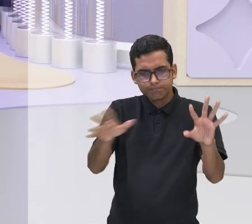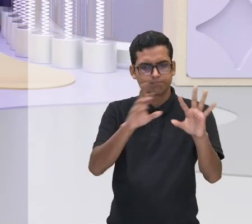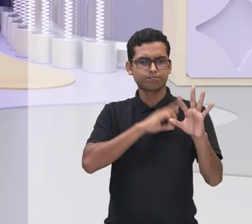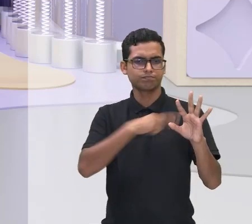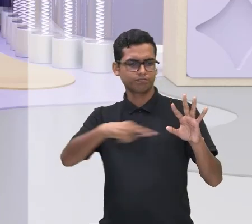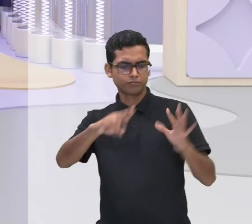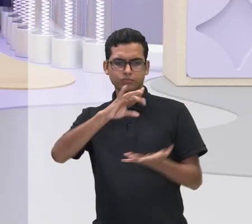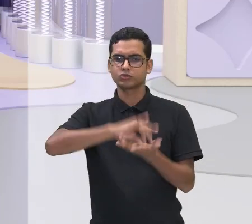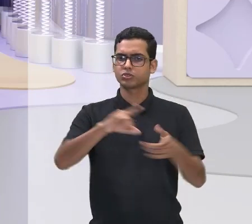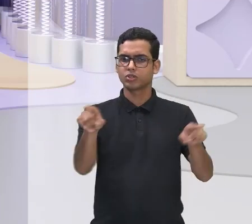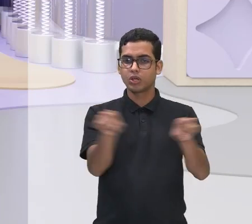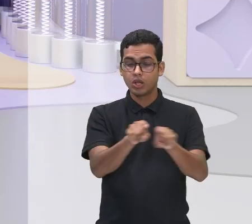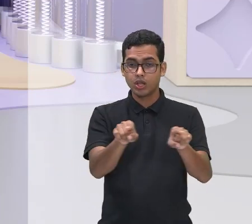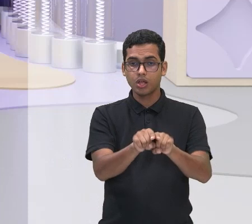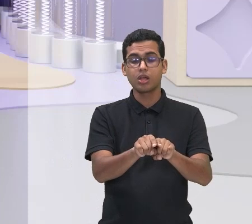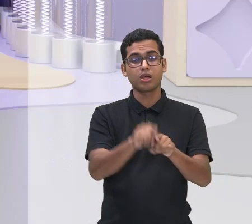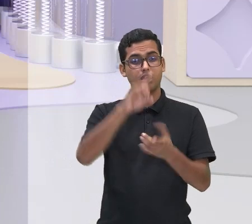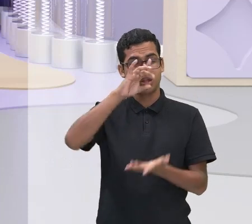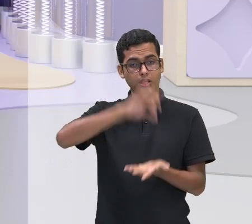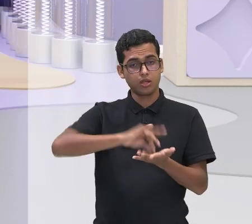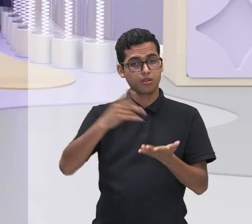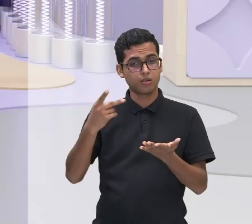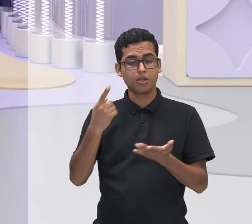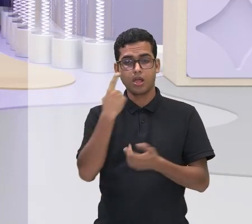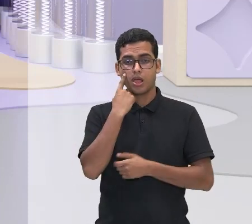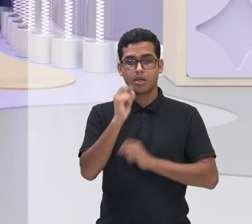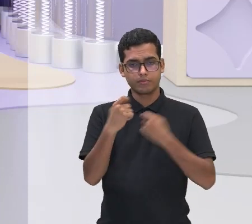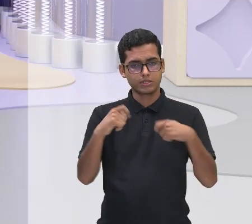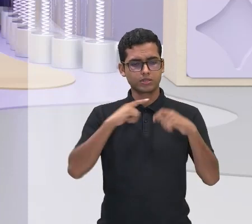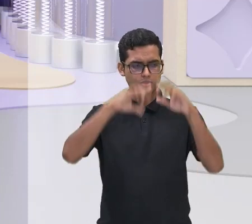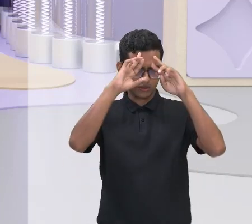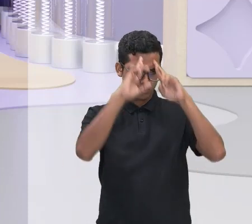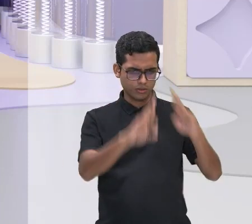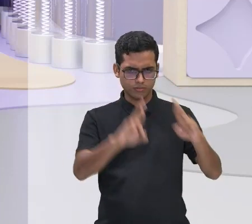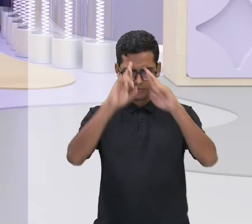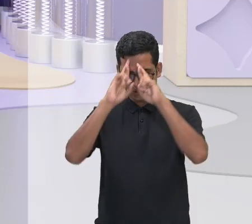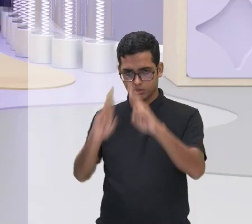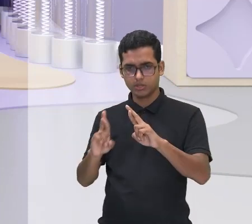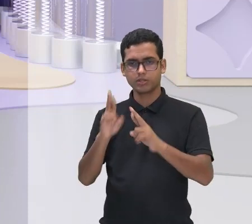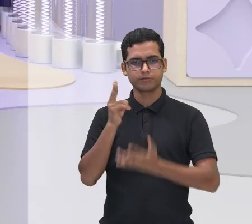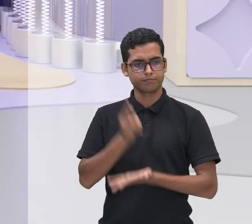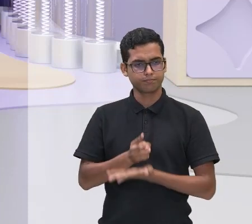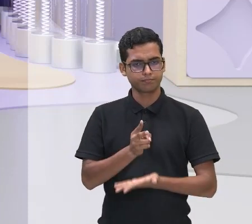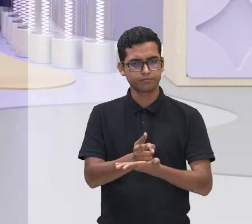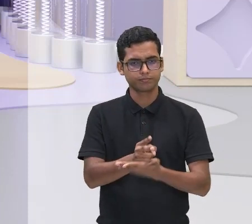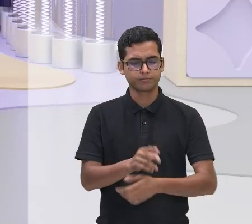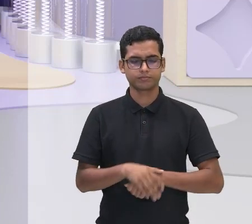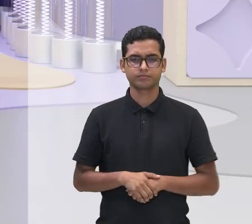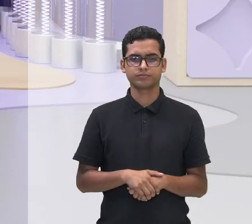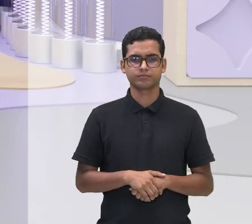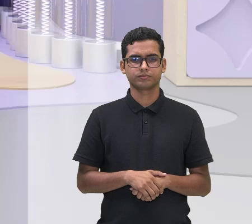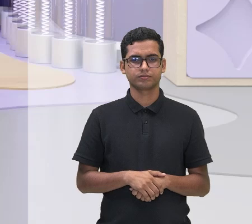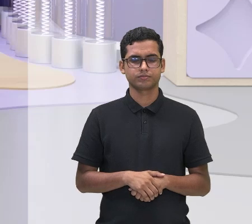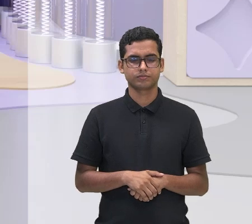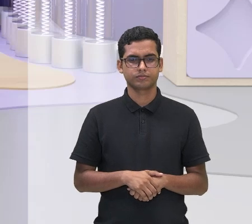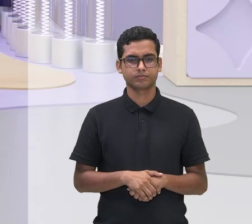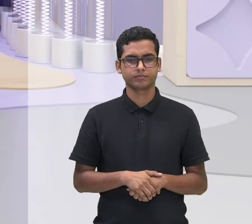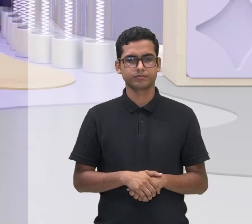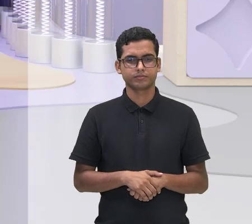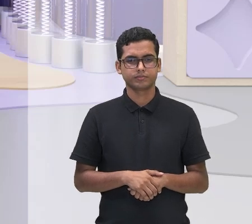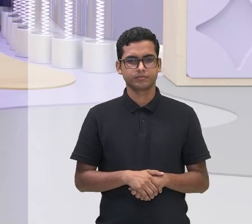isso fere o respeito à dimensão religiosa. Né? Então, precisamos